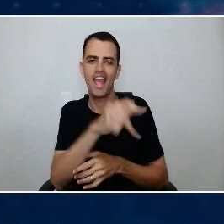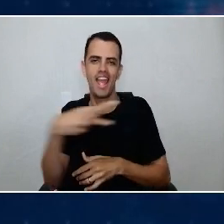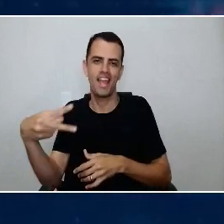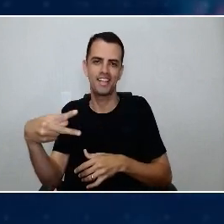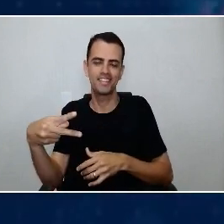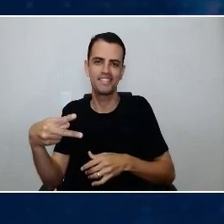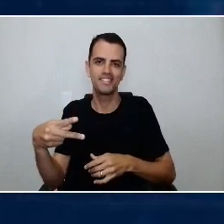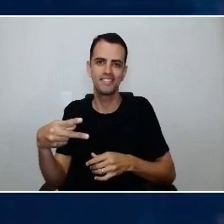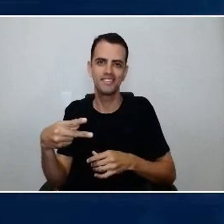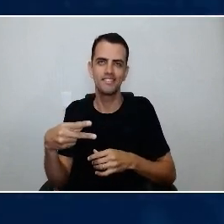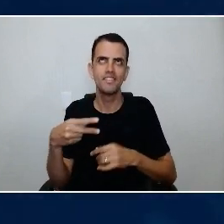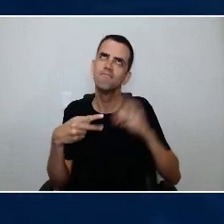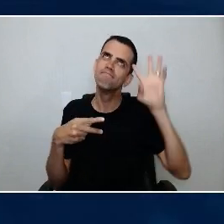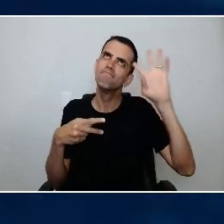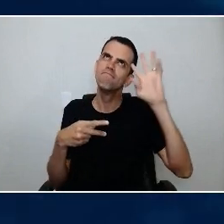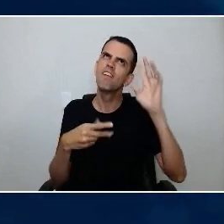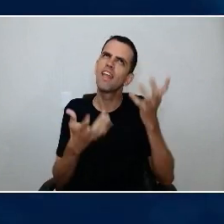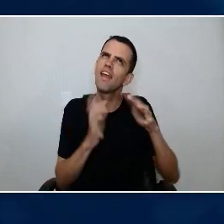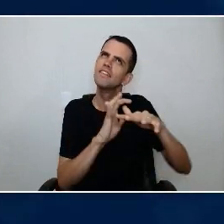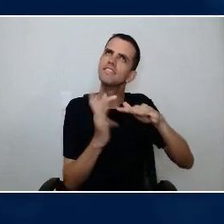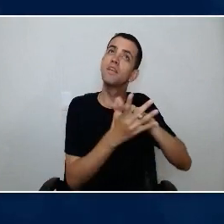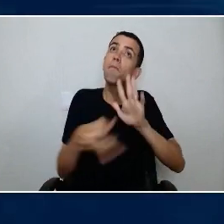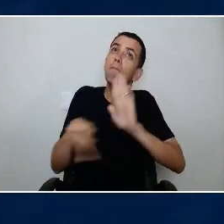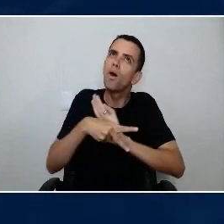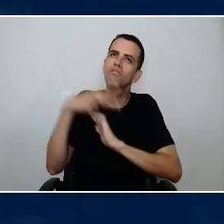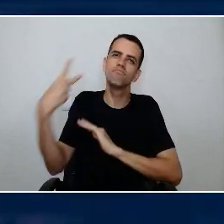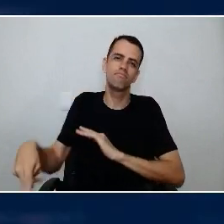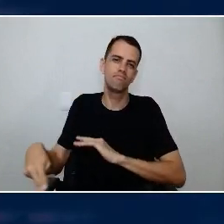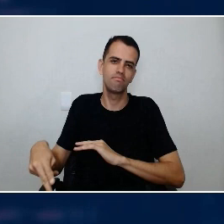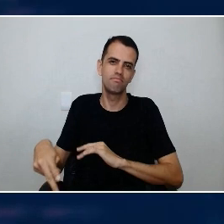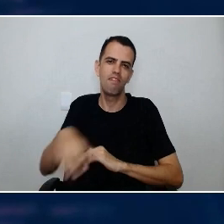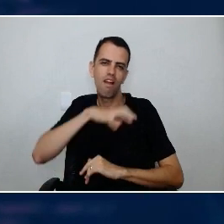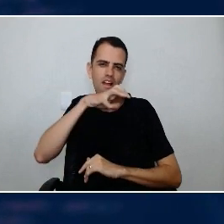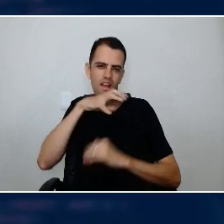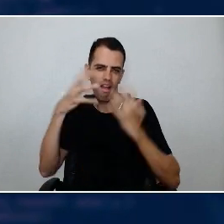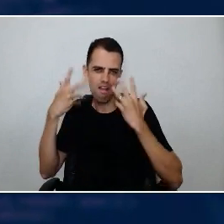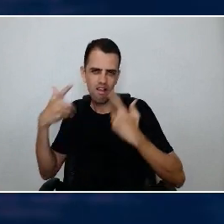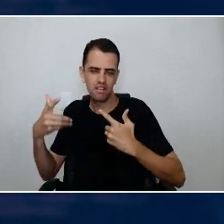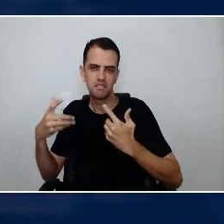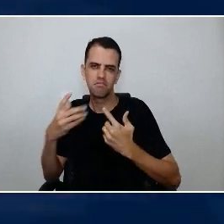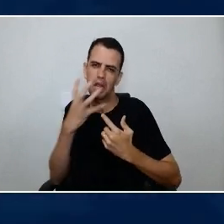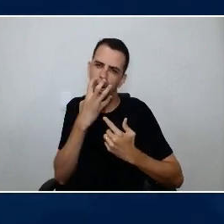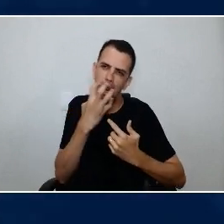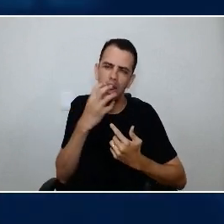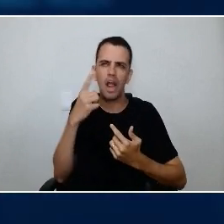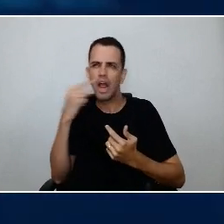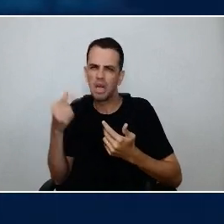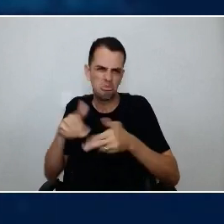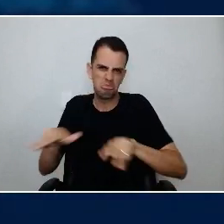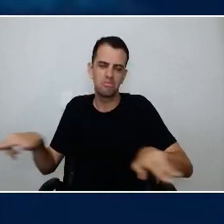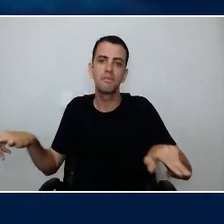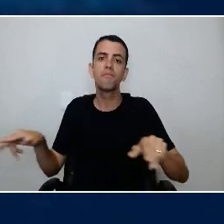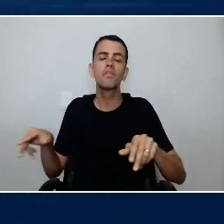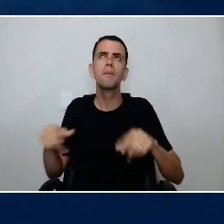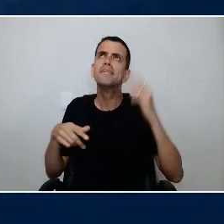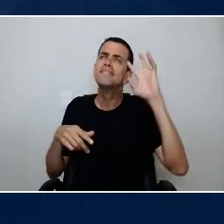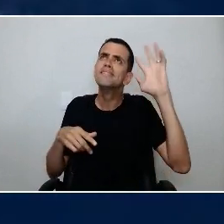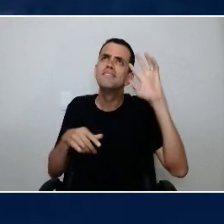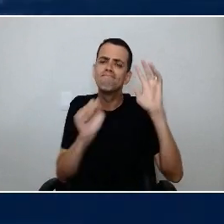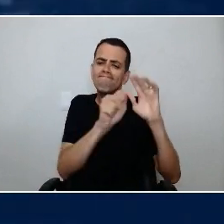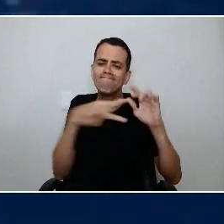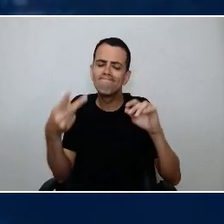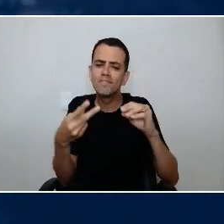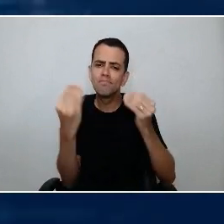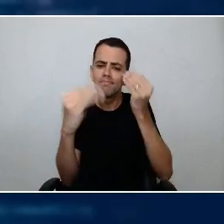seria uma rede social dos Pets mas o que teria nele o que eu botaria nele eh Quais Quais eu acho importante para